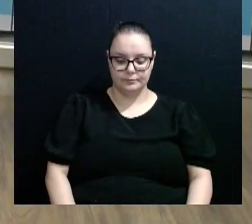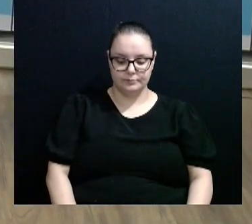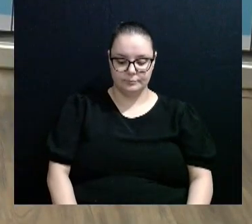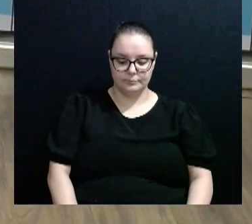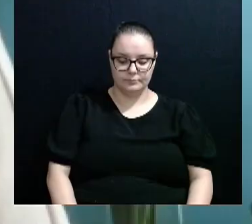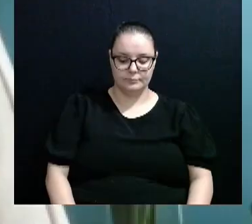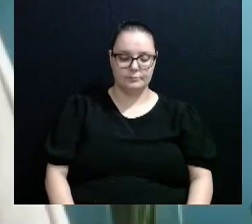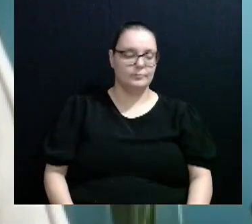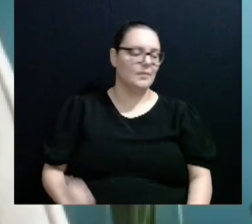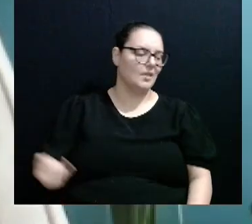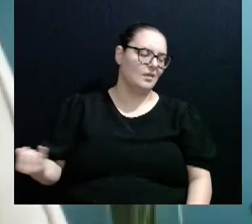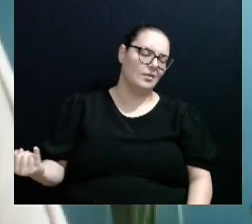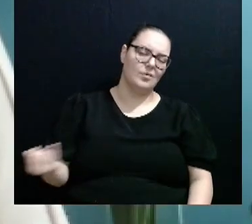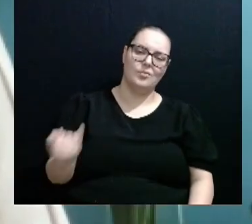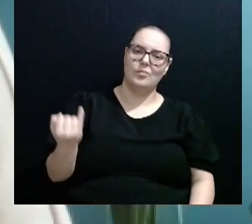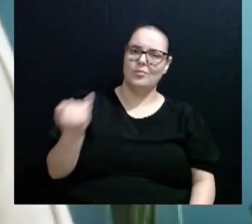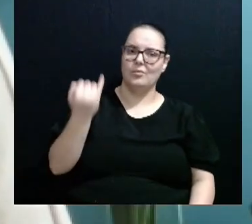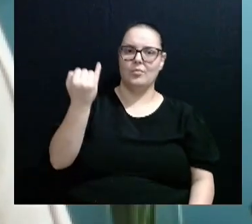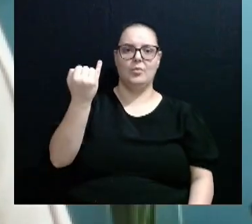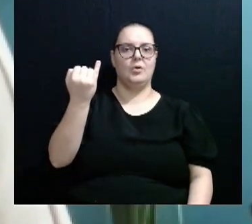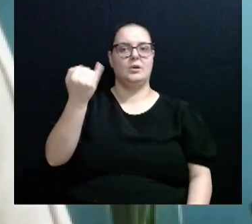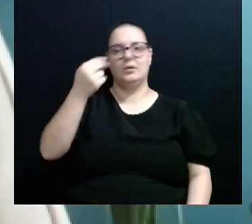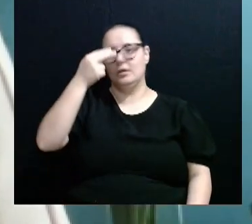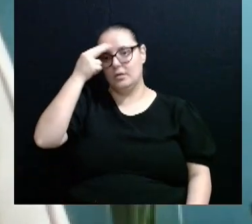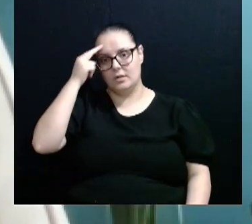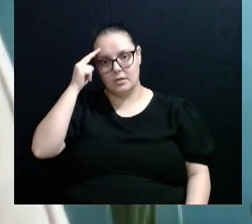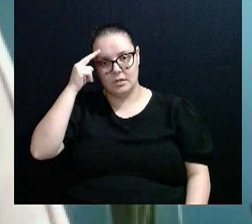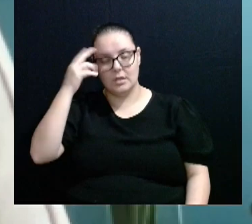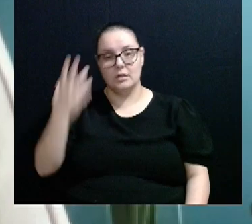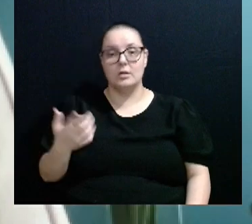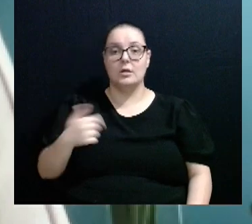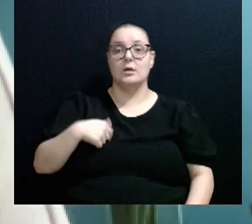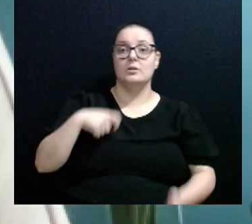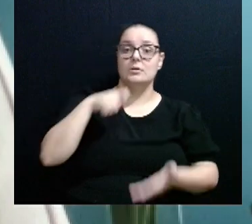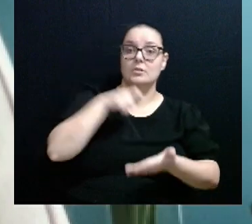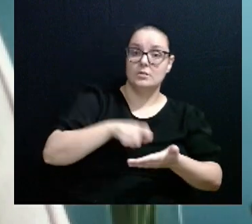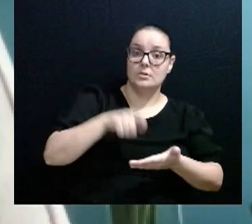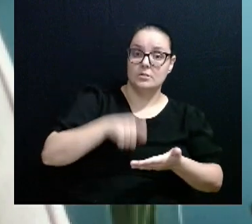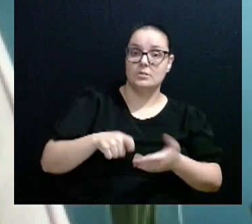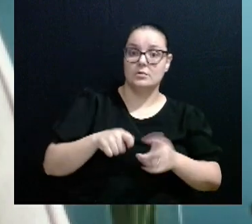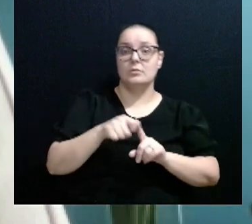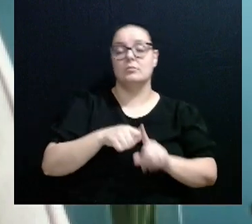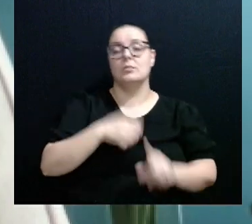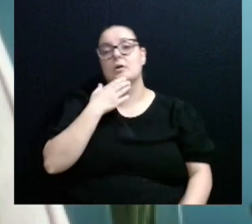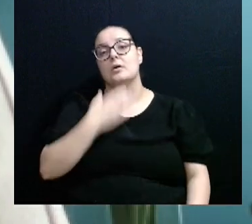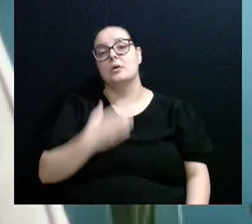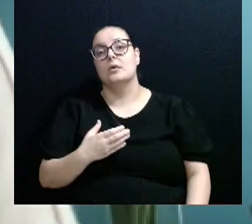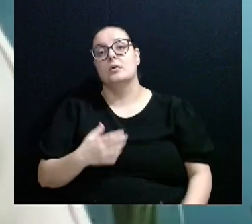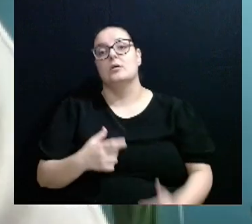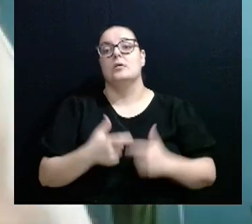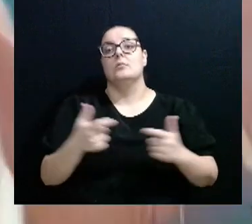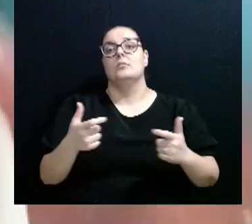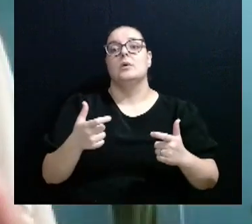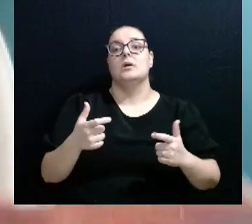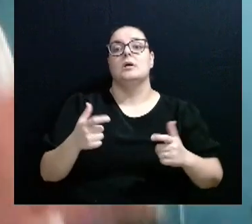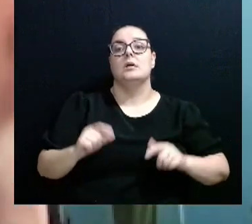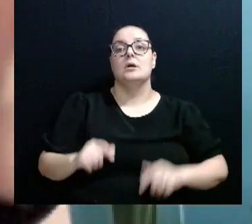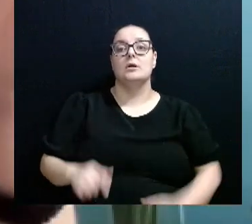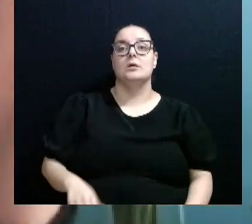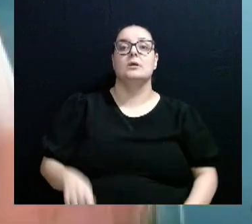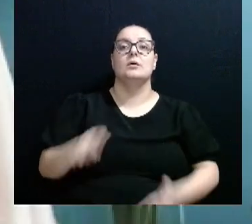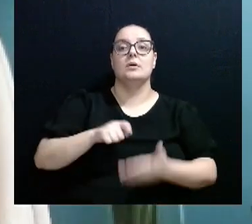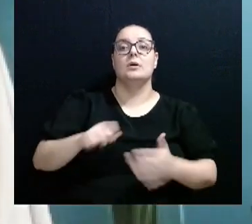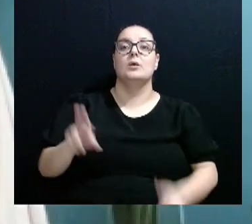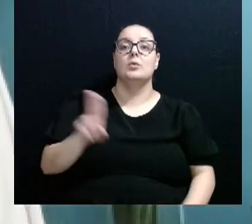Fundamental, Gabriel, é fundamental. Eu escrevi em dezembro, a minha grande bandeira foi: use o 13º